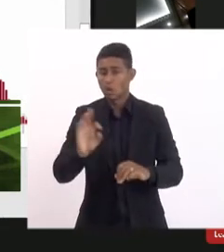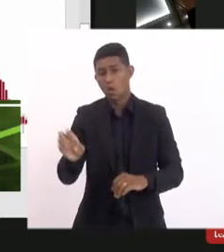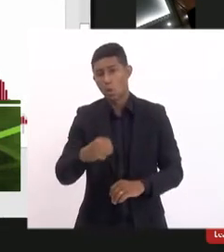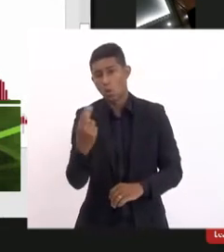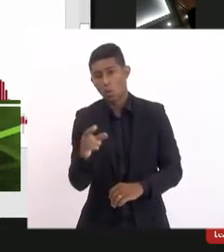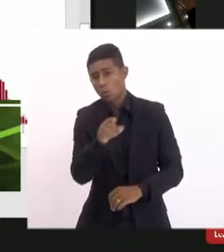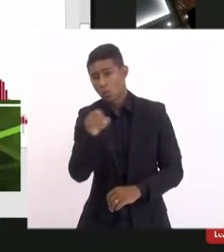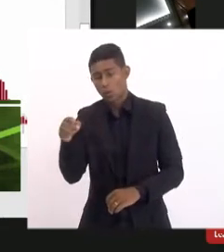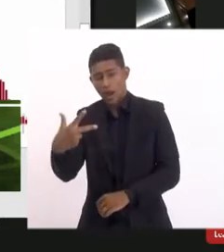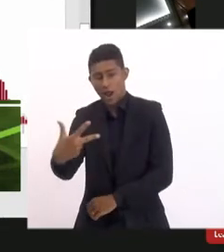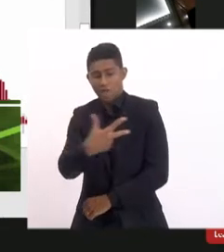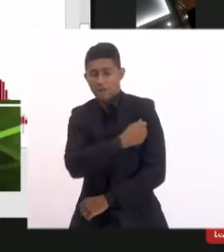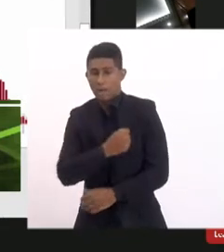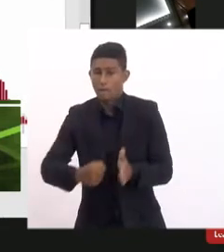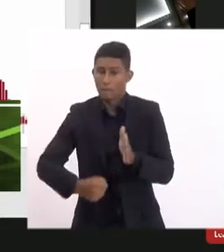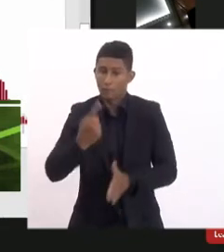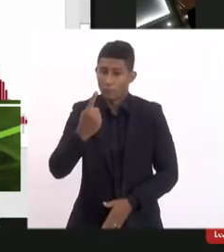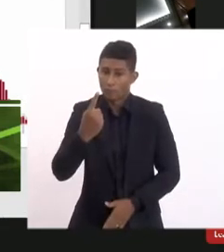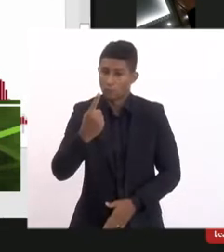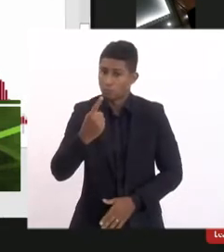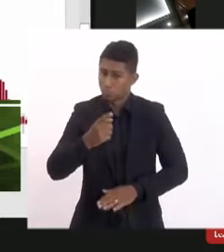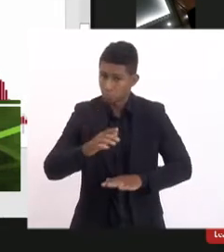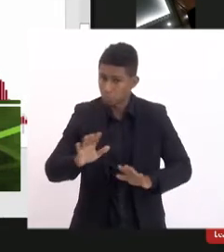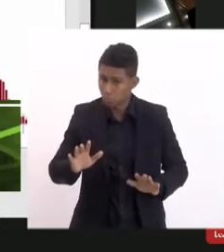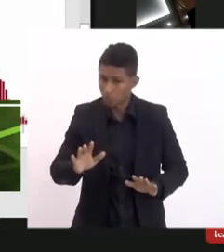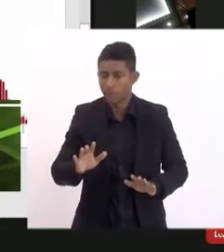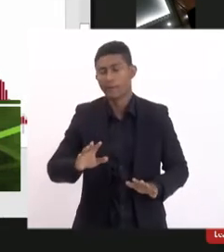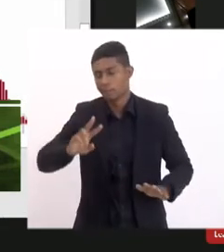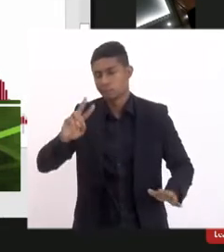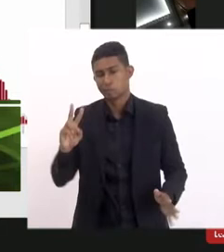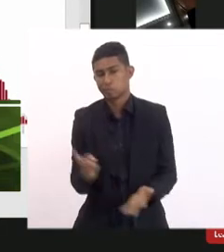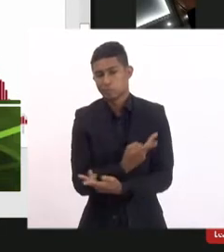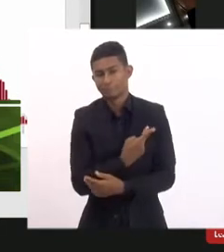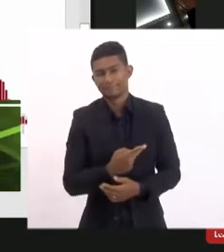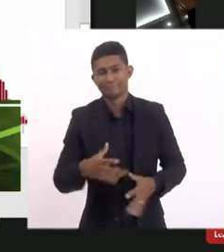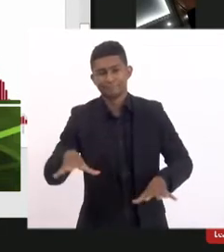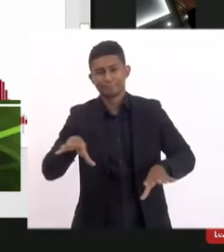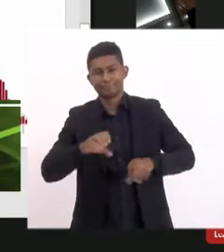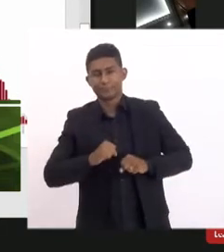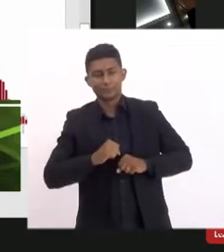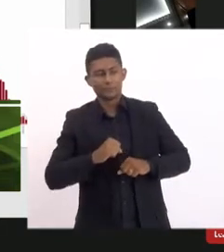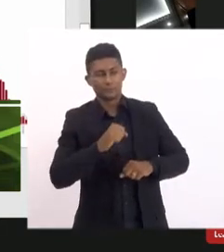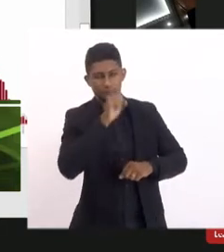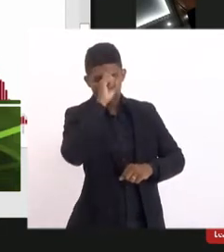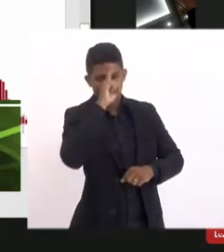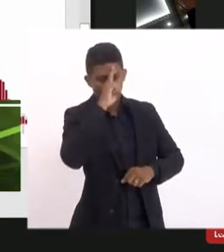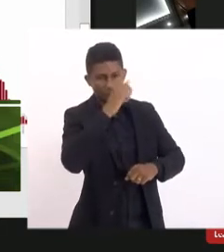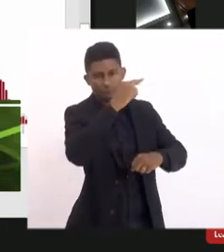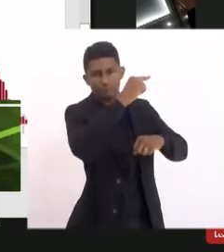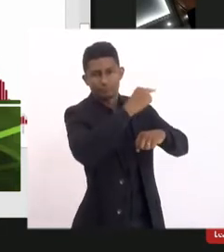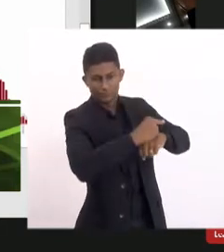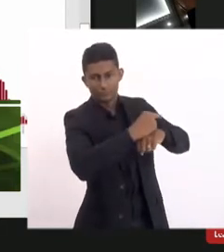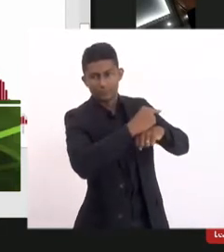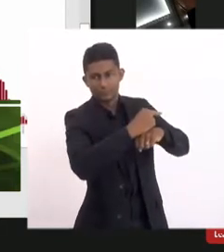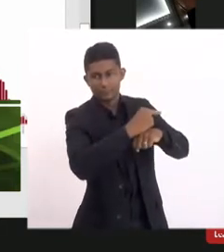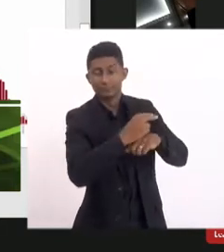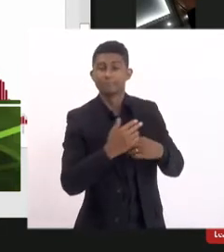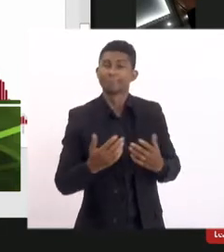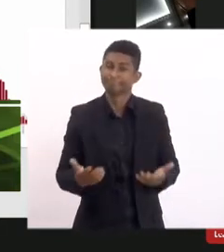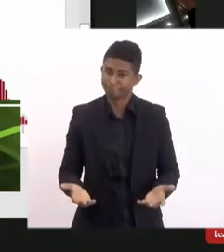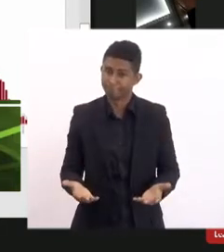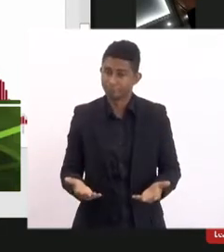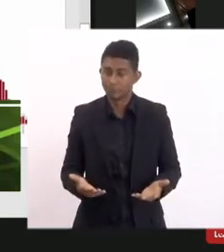completaram o esquema vacinal com duas, minimamente, ou com a dose de reforço. Então, isso é